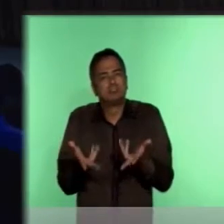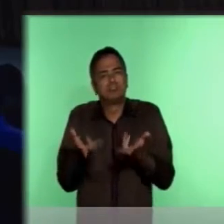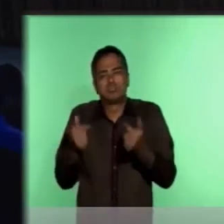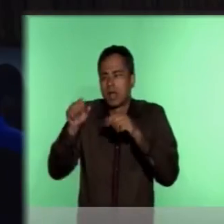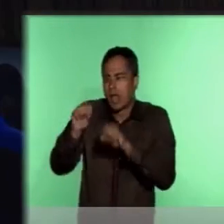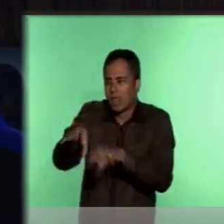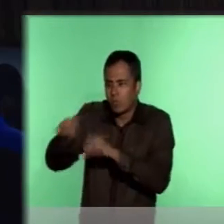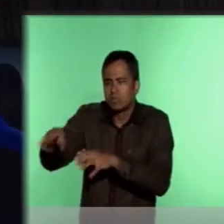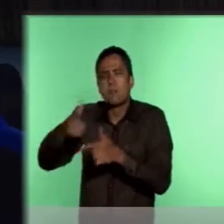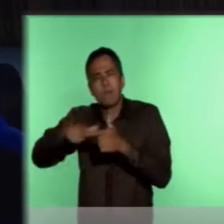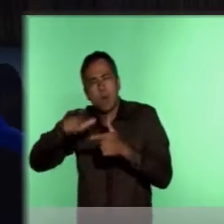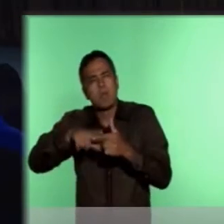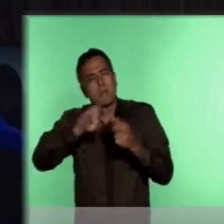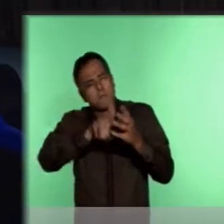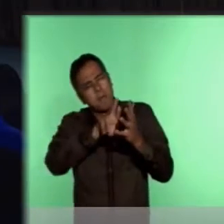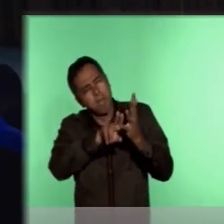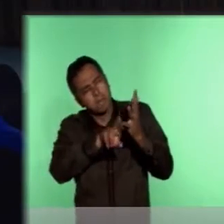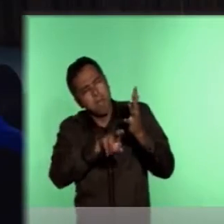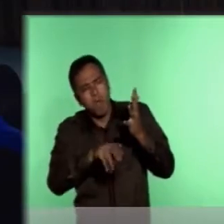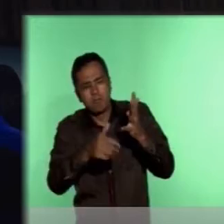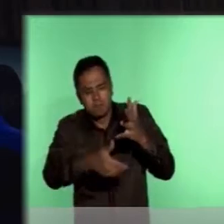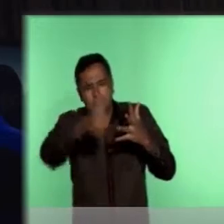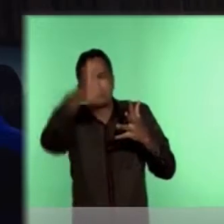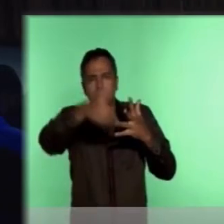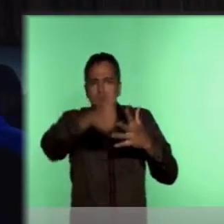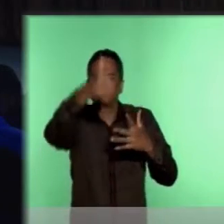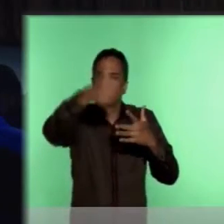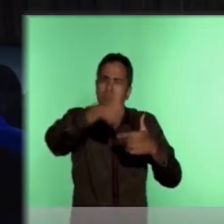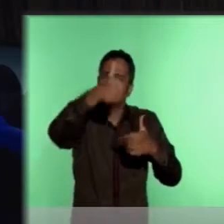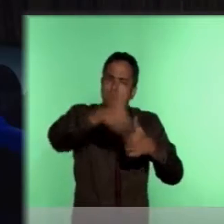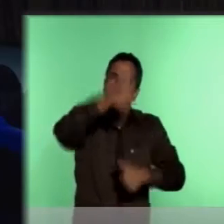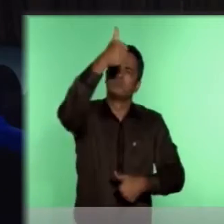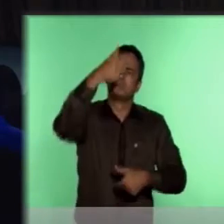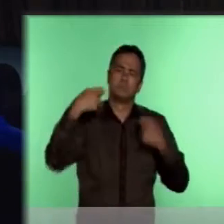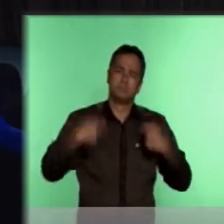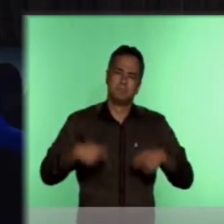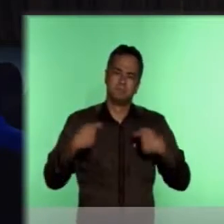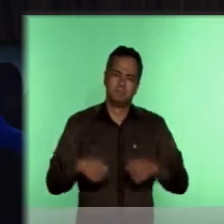gente está bastante distante de cumprir. Bom,